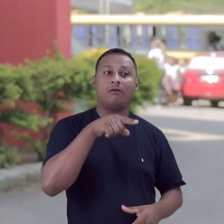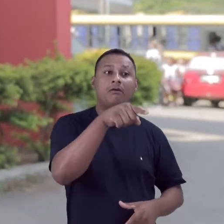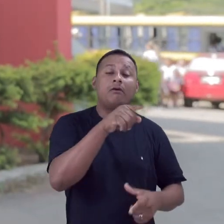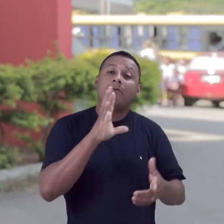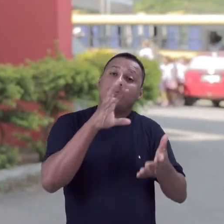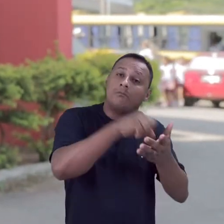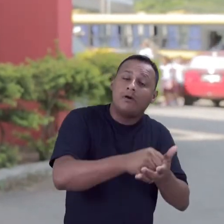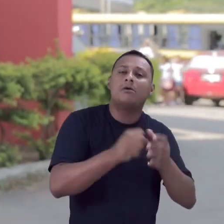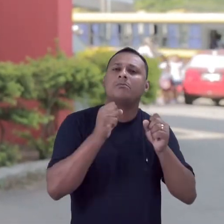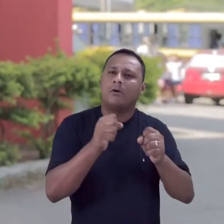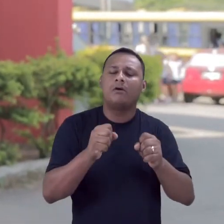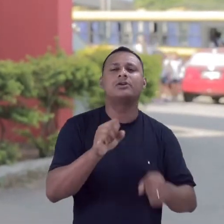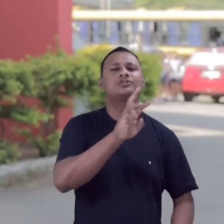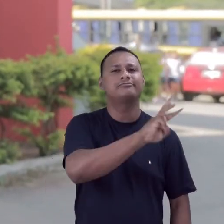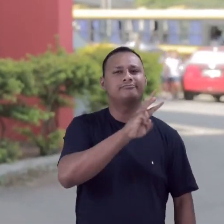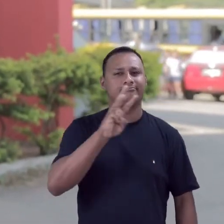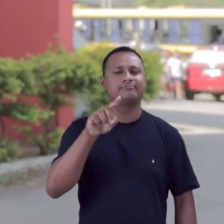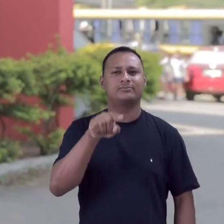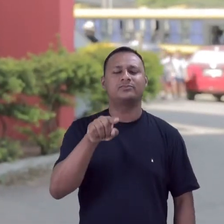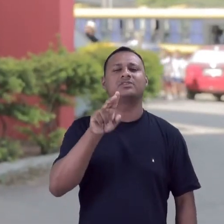estão abertas e podem ser feitas no site